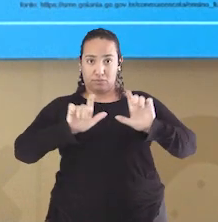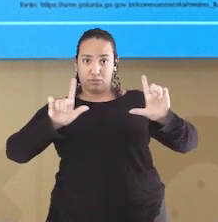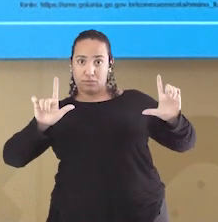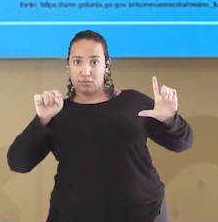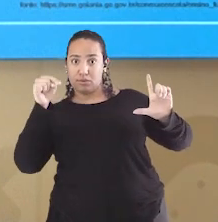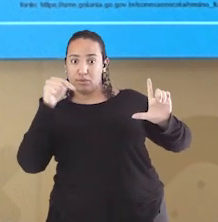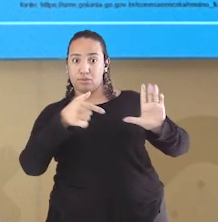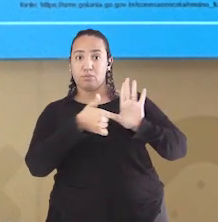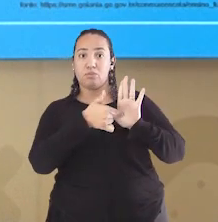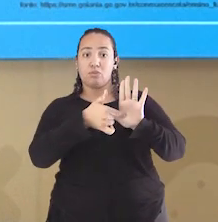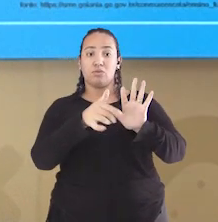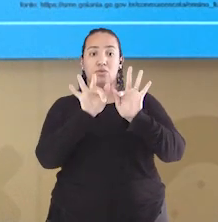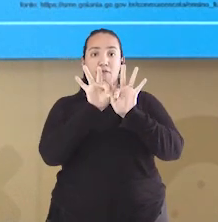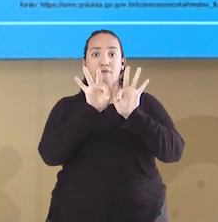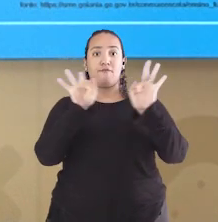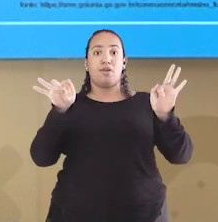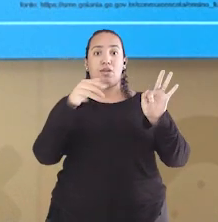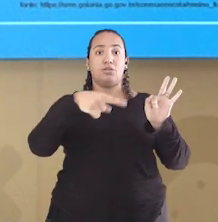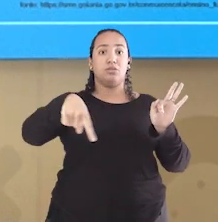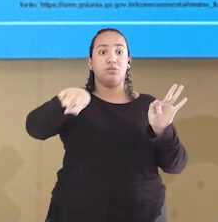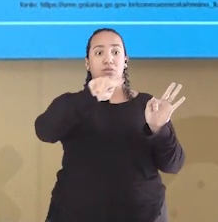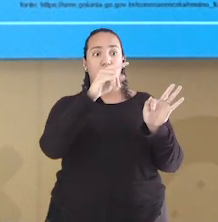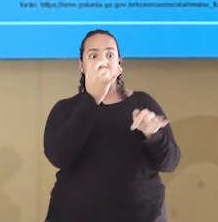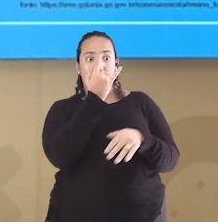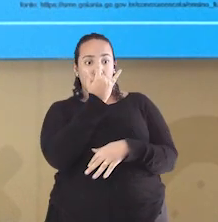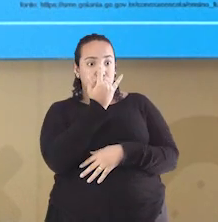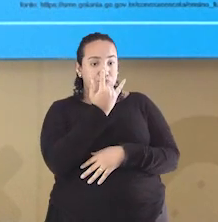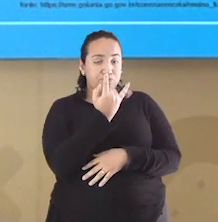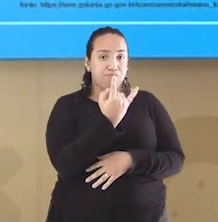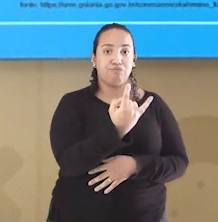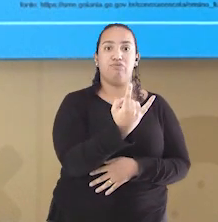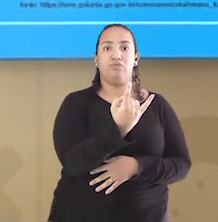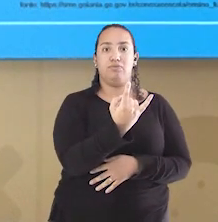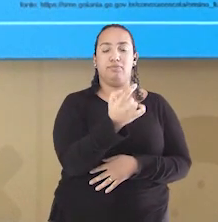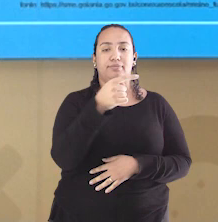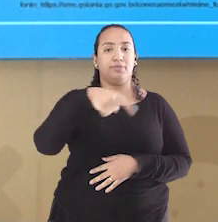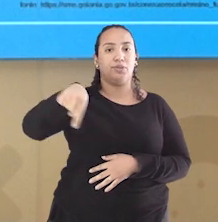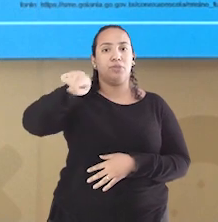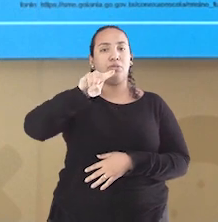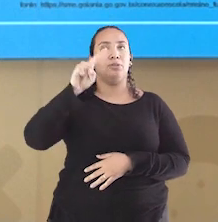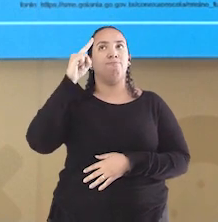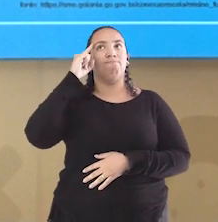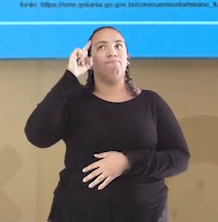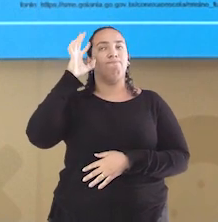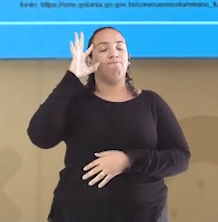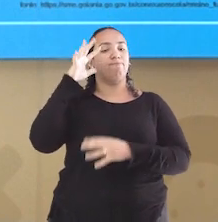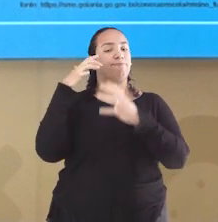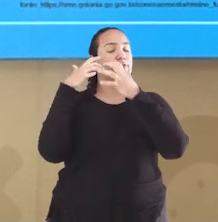uma frase que chama a nossa atenção, que nos faz pensar.